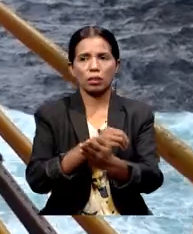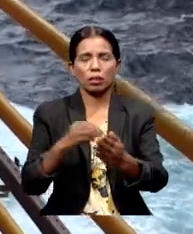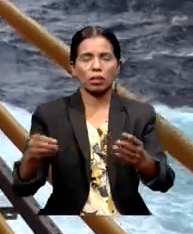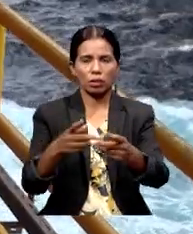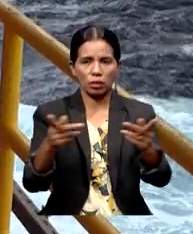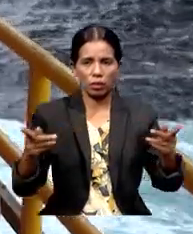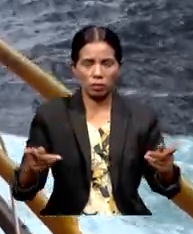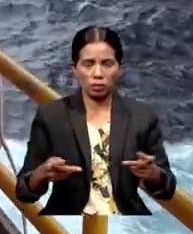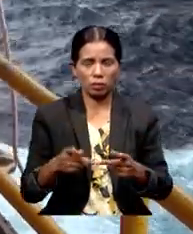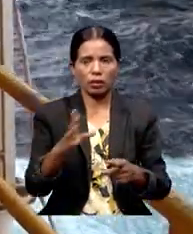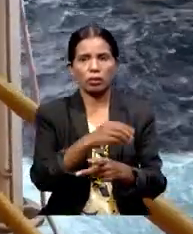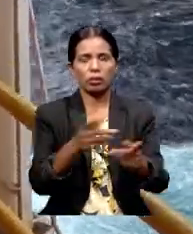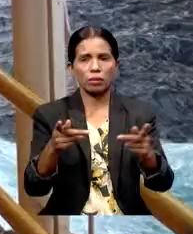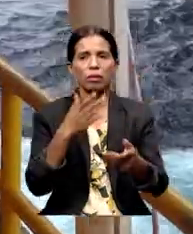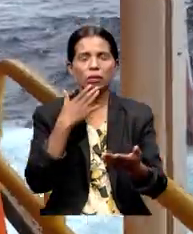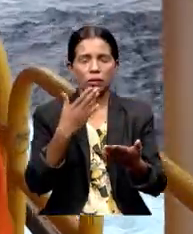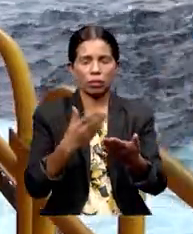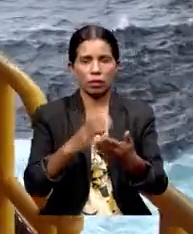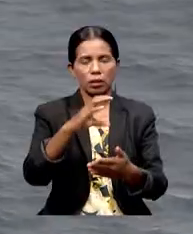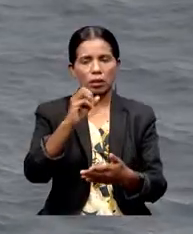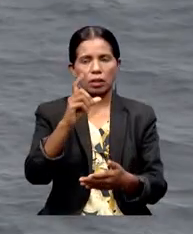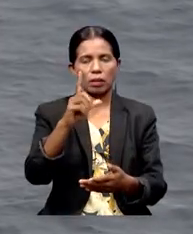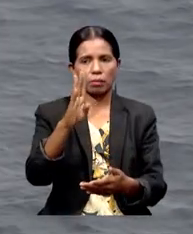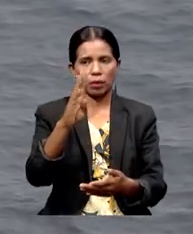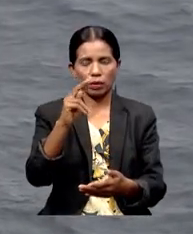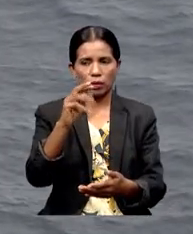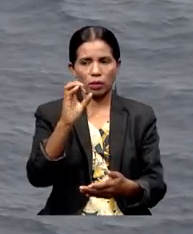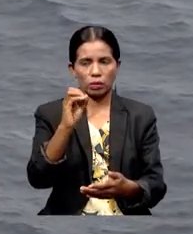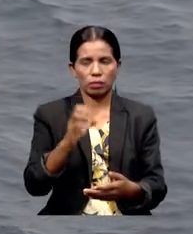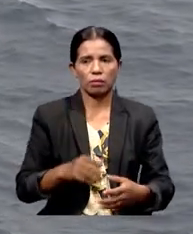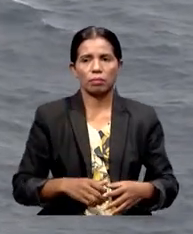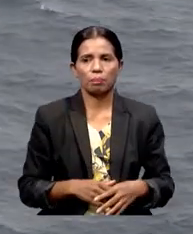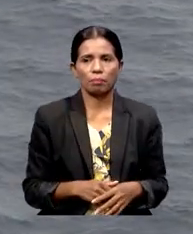fatin captura no armazenamento para carbono. Adertes Menes, Bem-Vindes Menes, GMN.